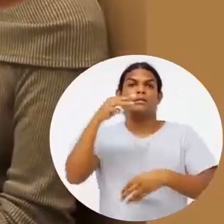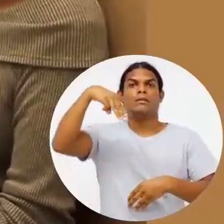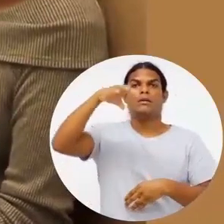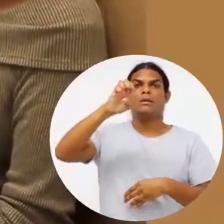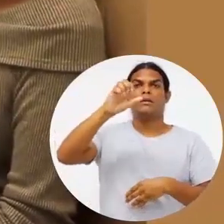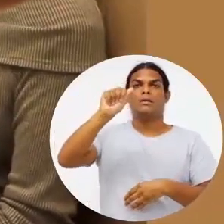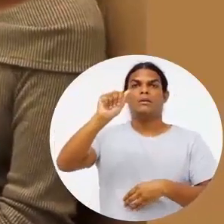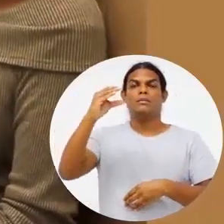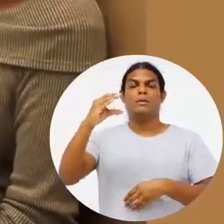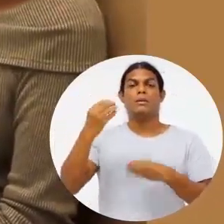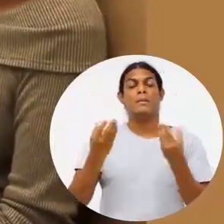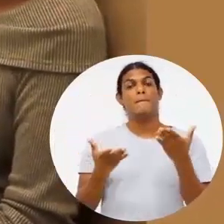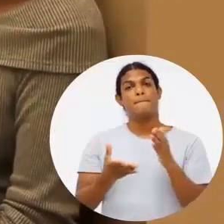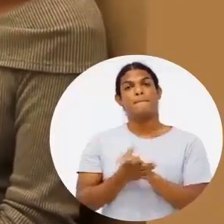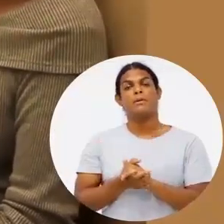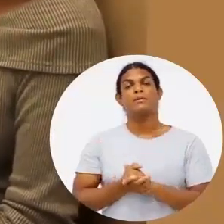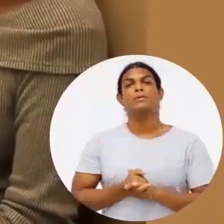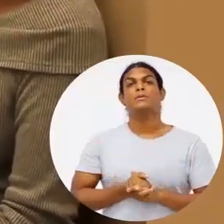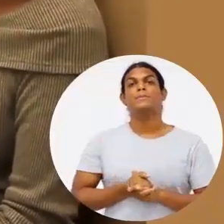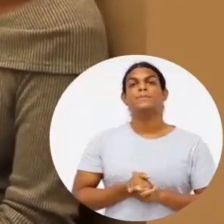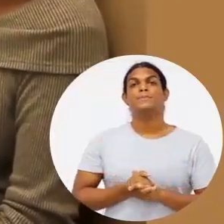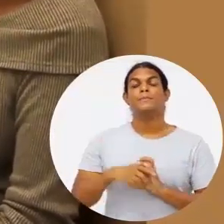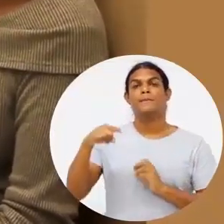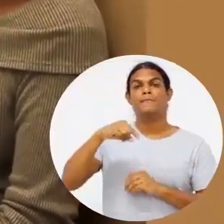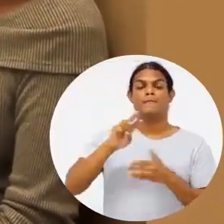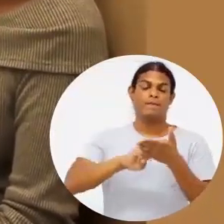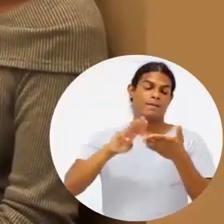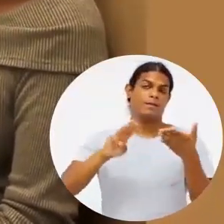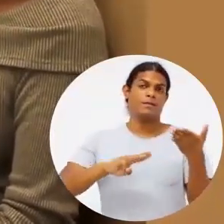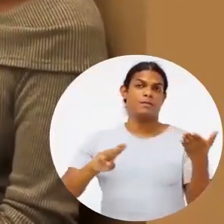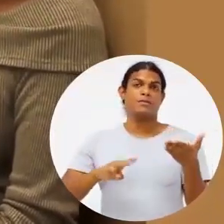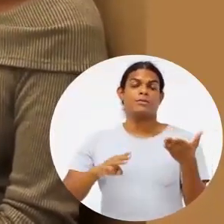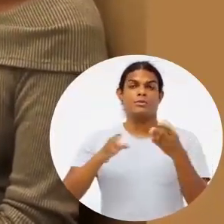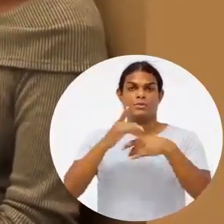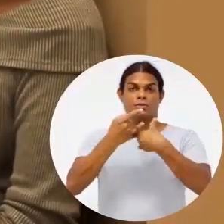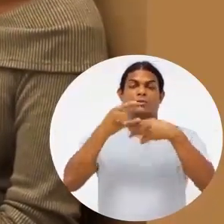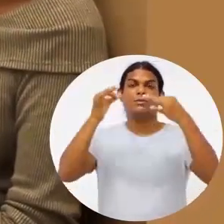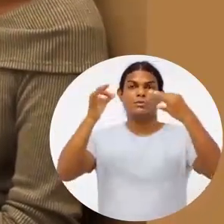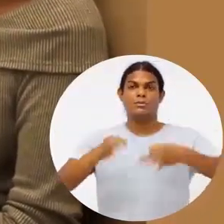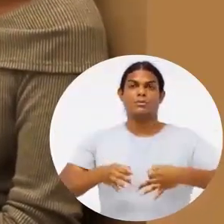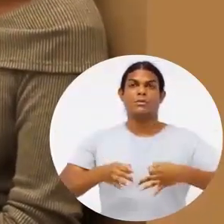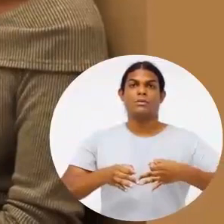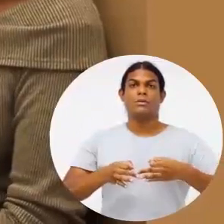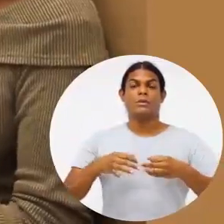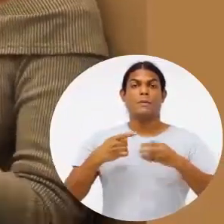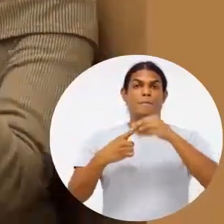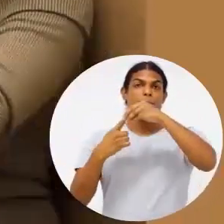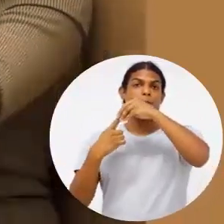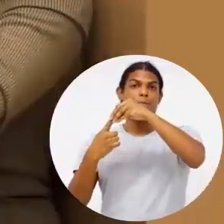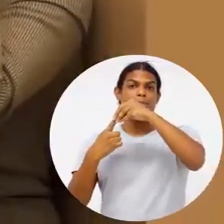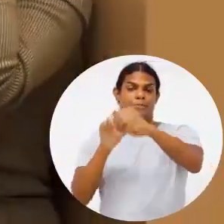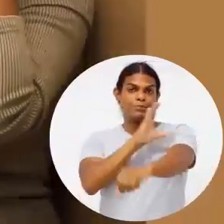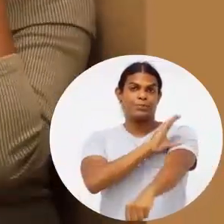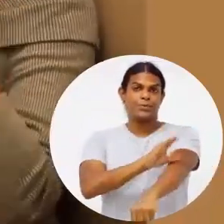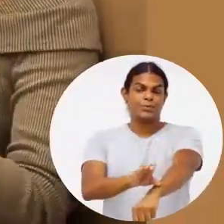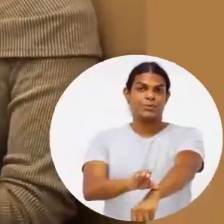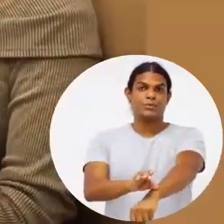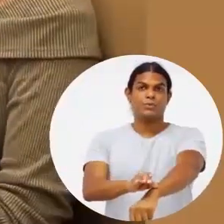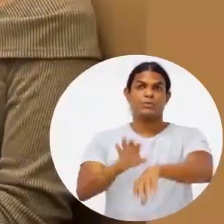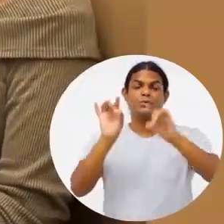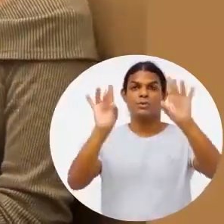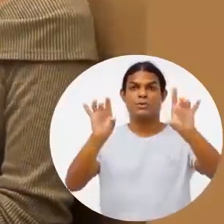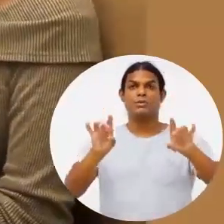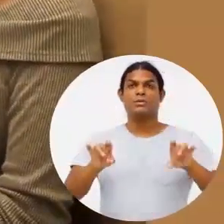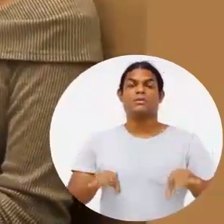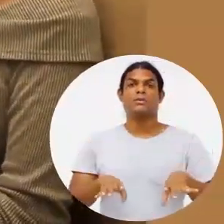MEAC? Bom, na realidade, essas metodologias em ergonomia, principalmente nos cursos de